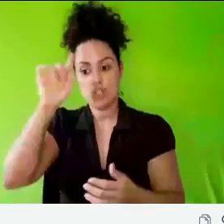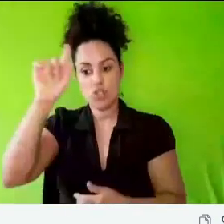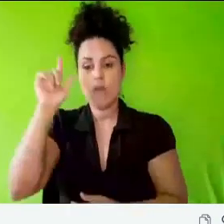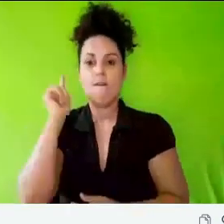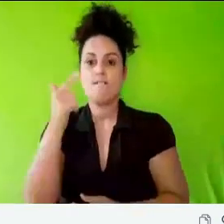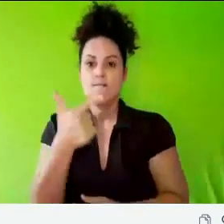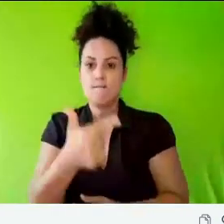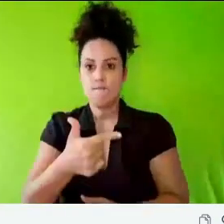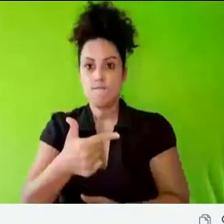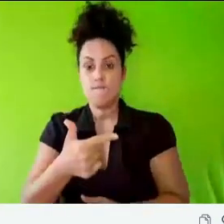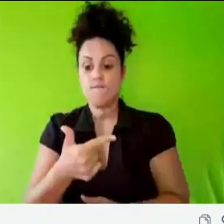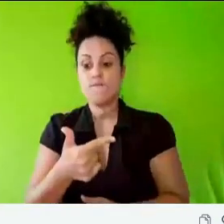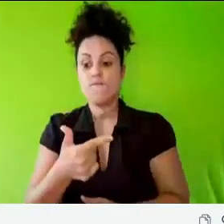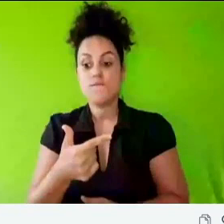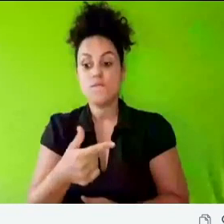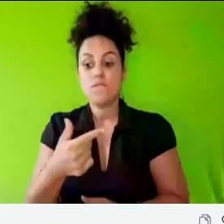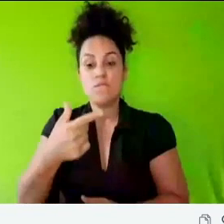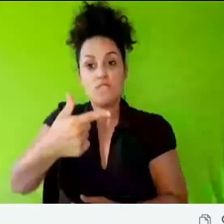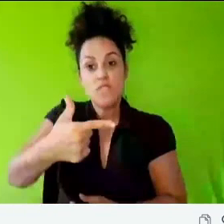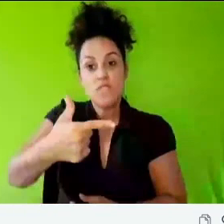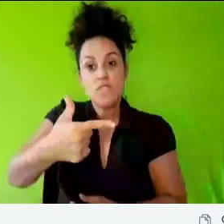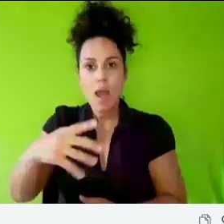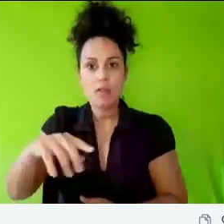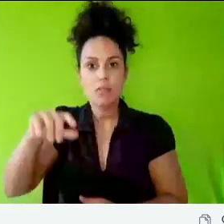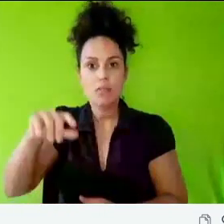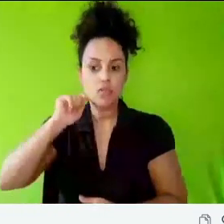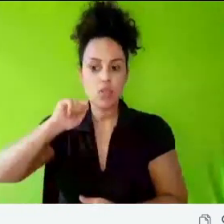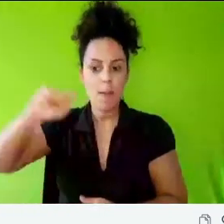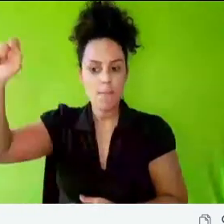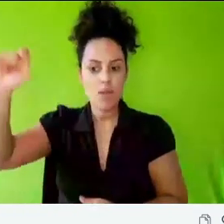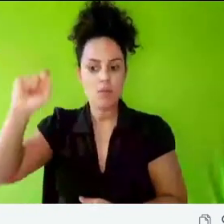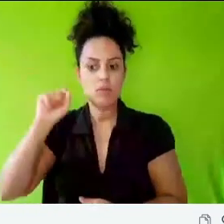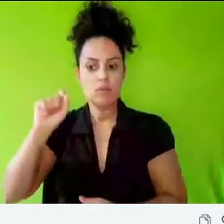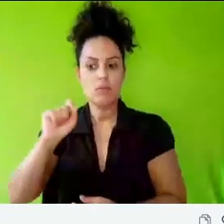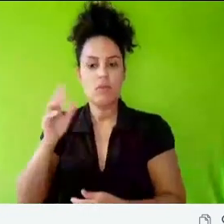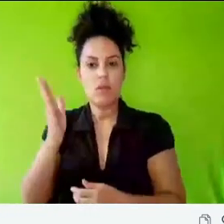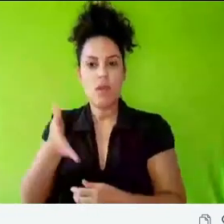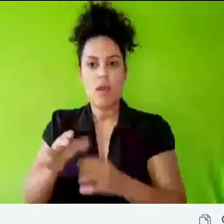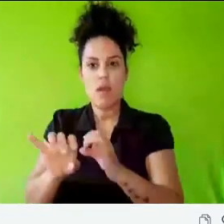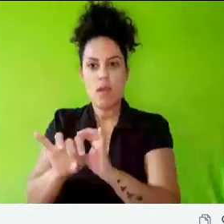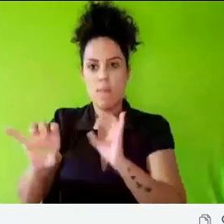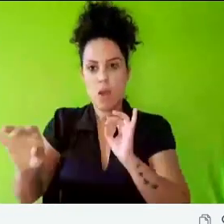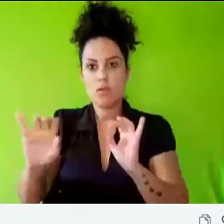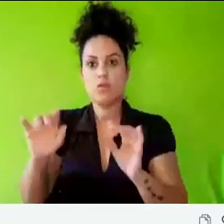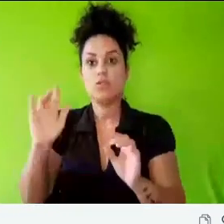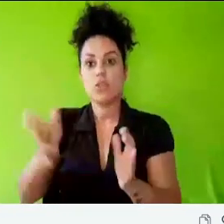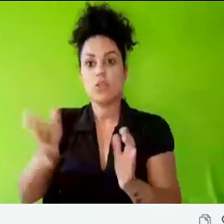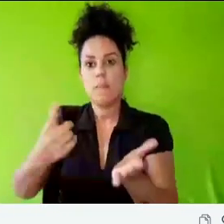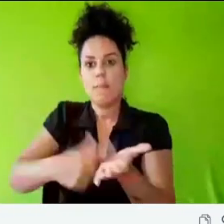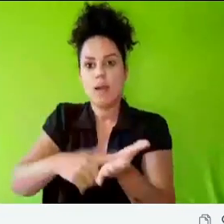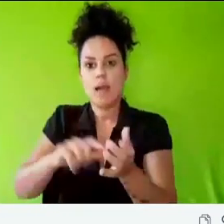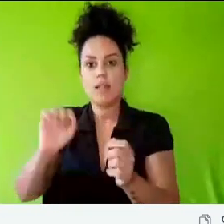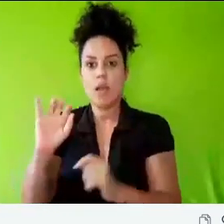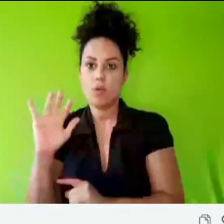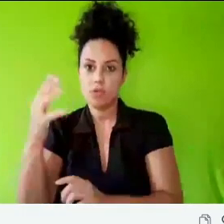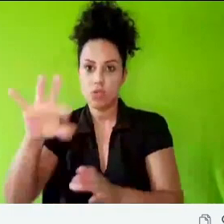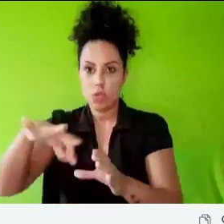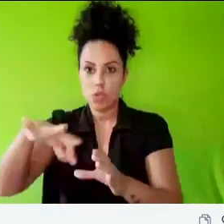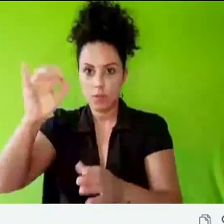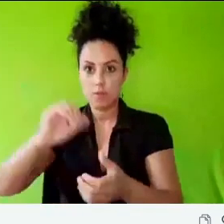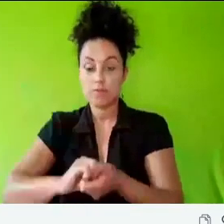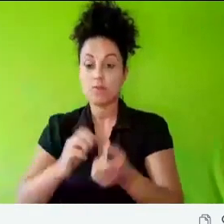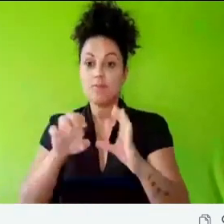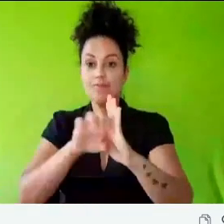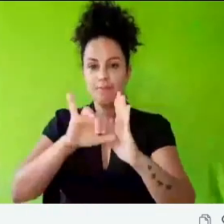24 de abril de 2021, de forma remota. Conforme o item 9.6 do edital, em virtude da pandemia